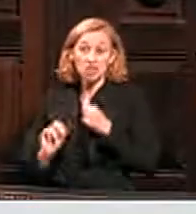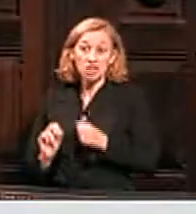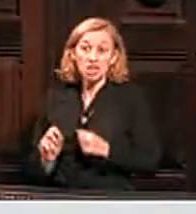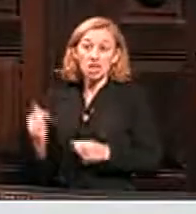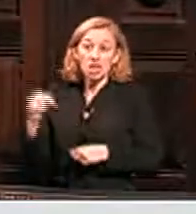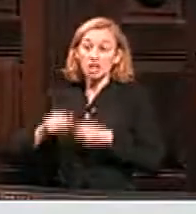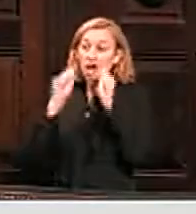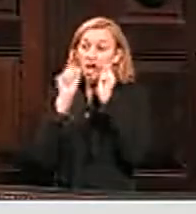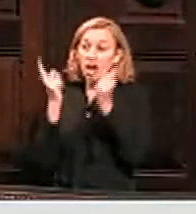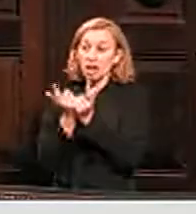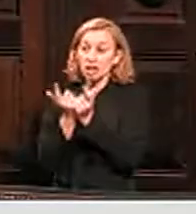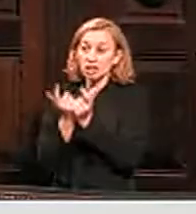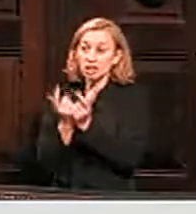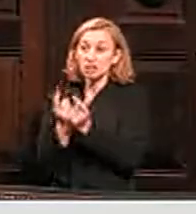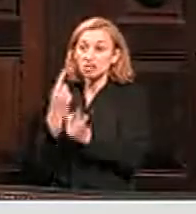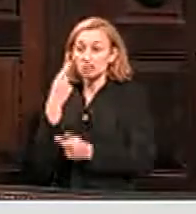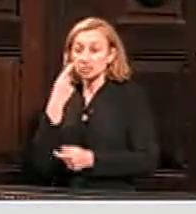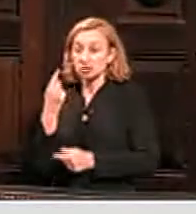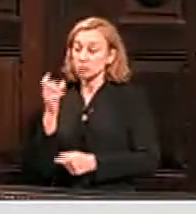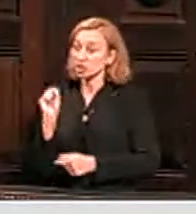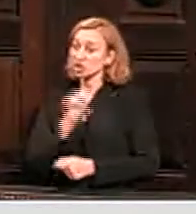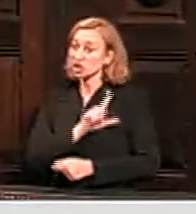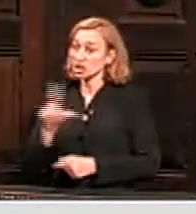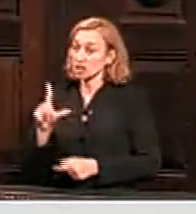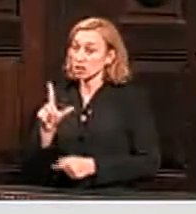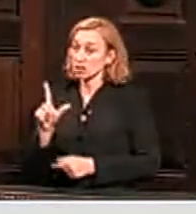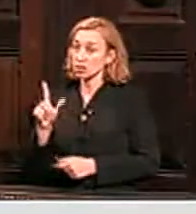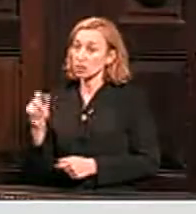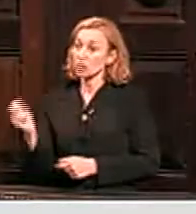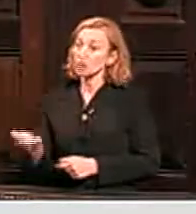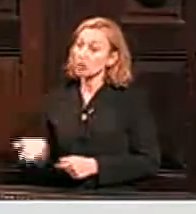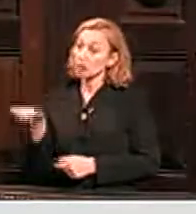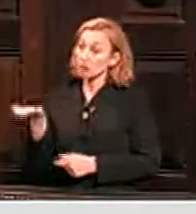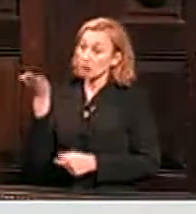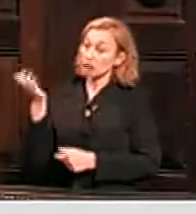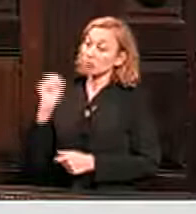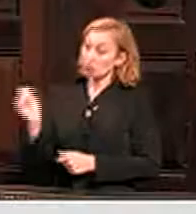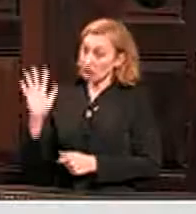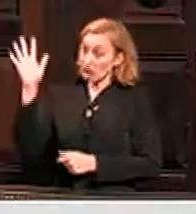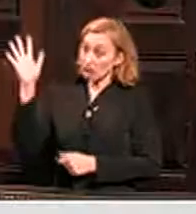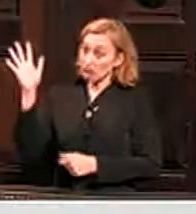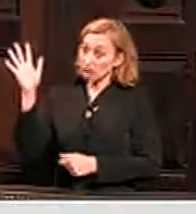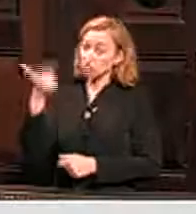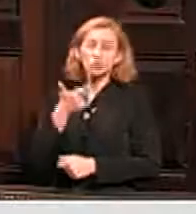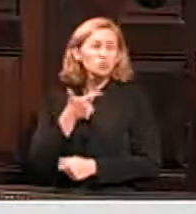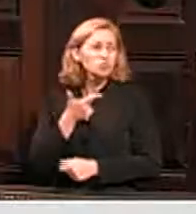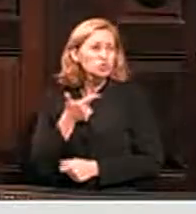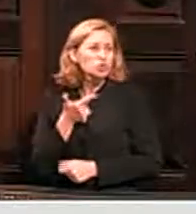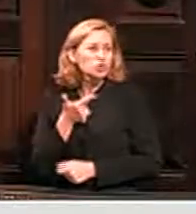casa aumentou o tributo para o diesel, no ano de 2015, de